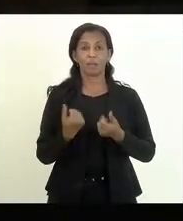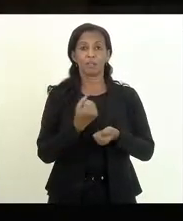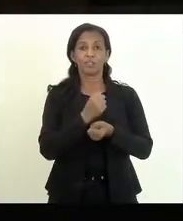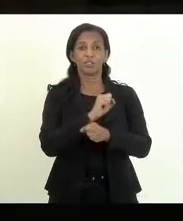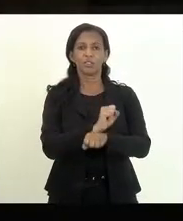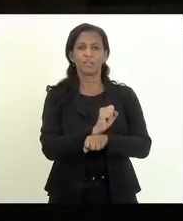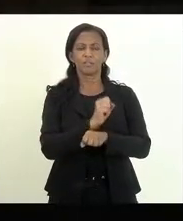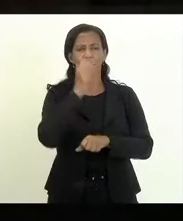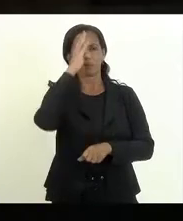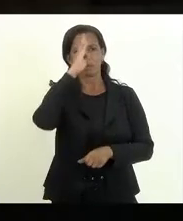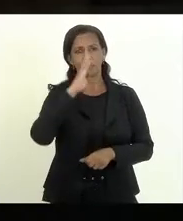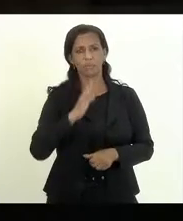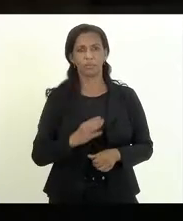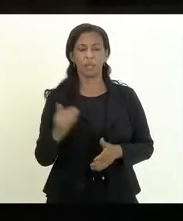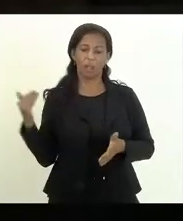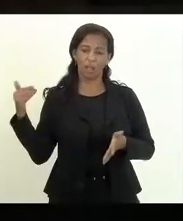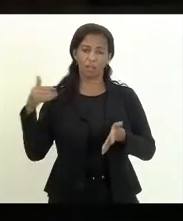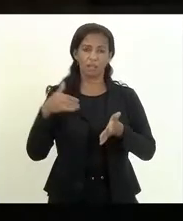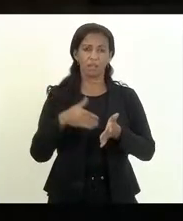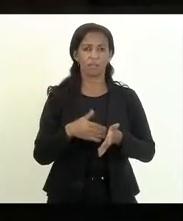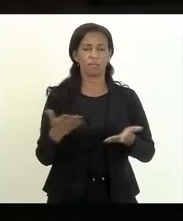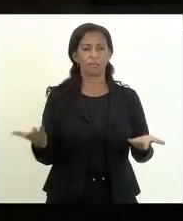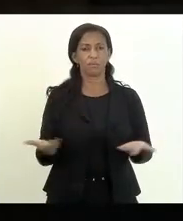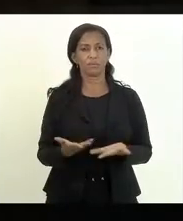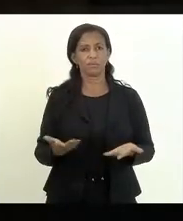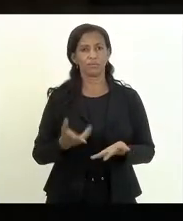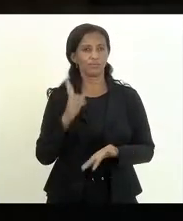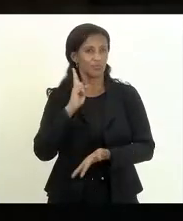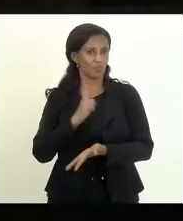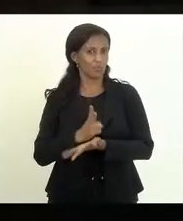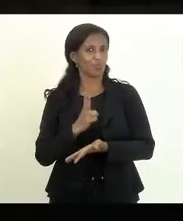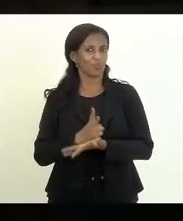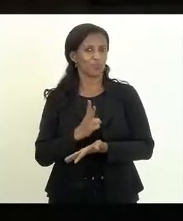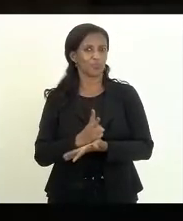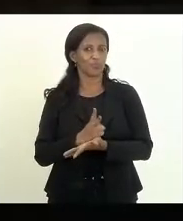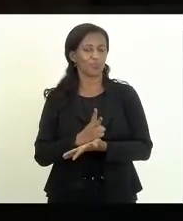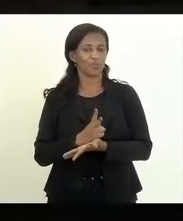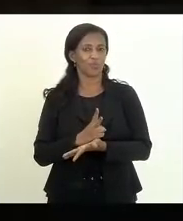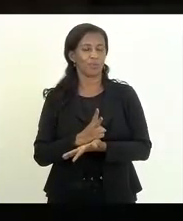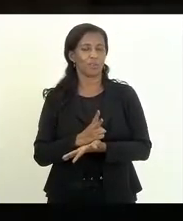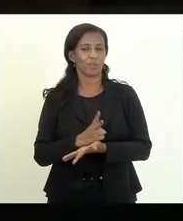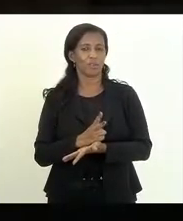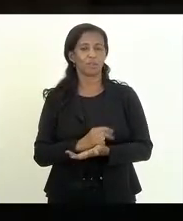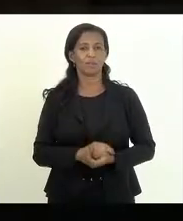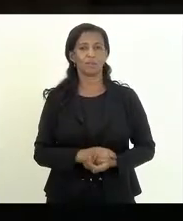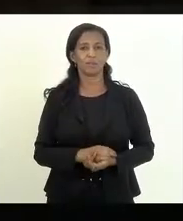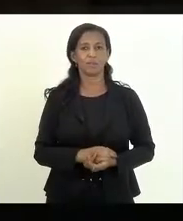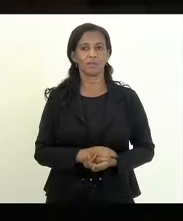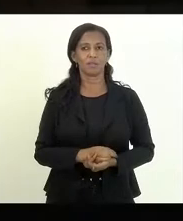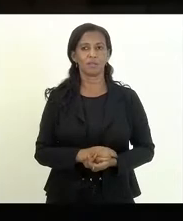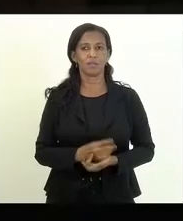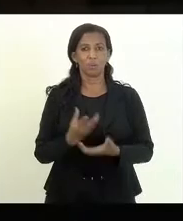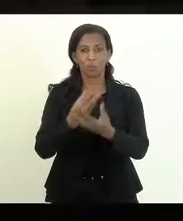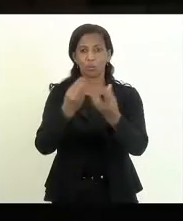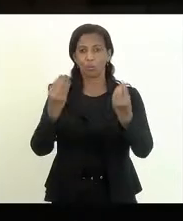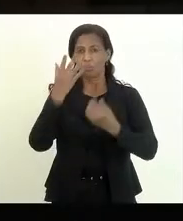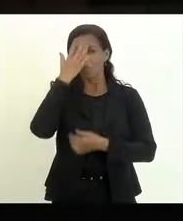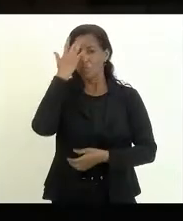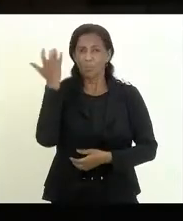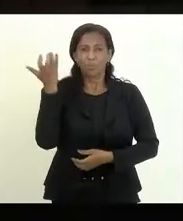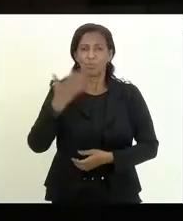no Brasil, até hoje, ainda é um fato que muita gente não quer